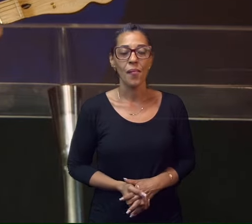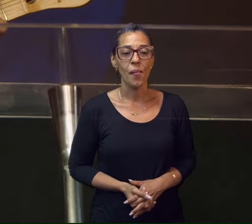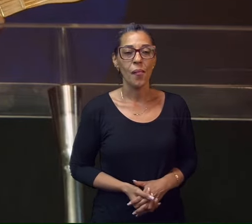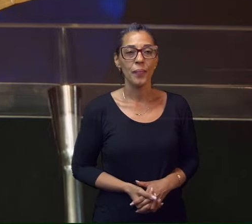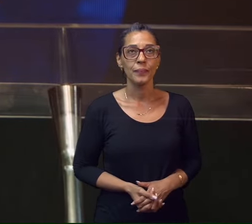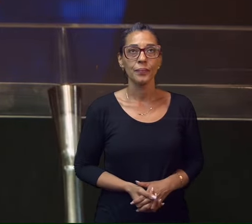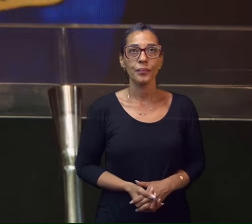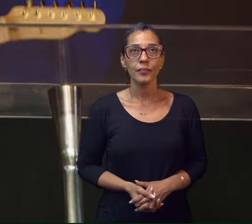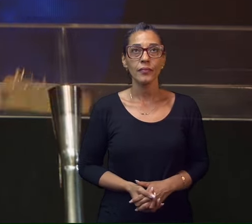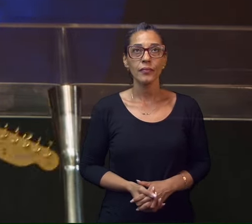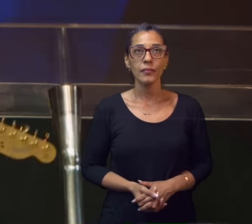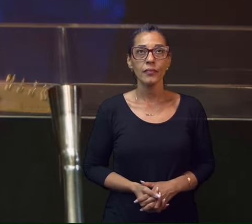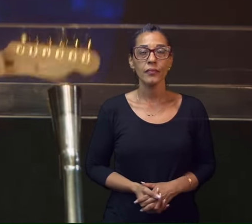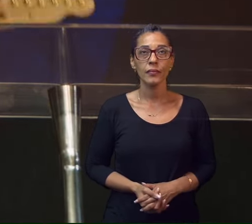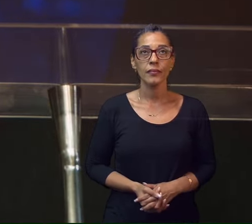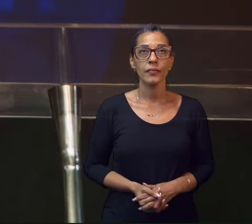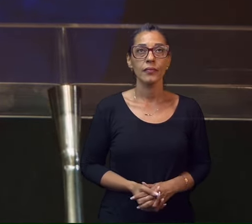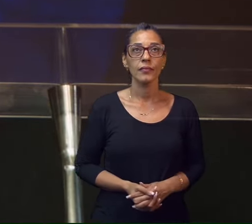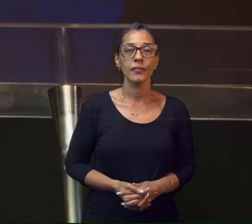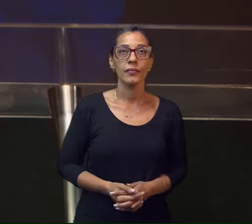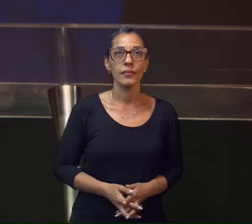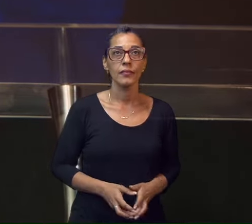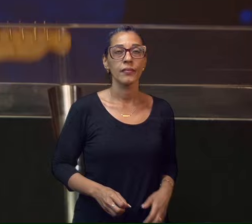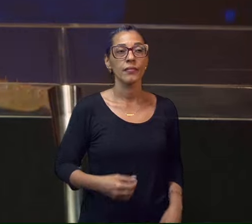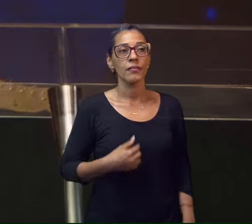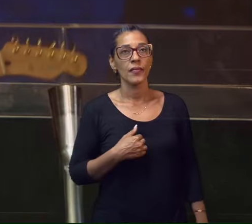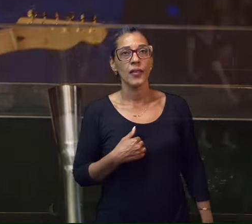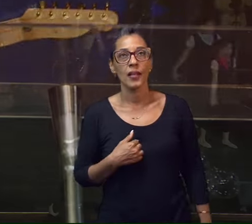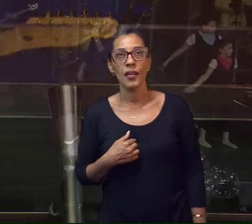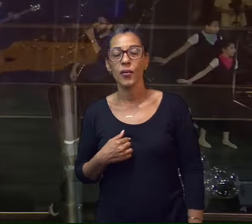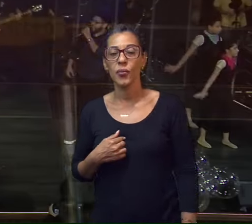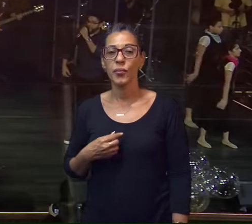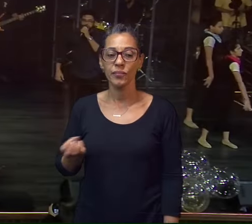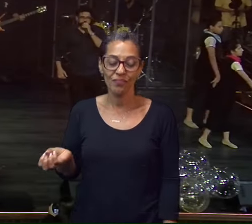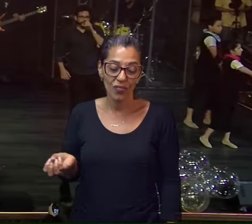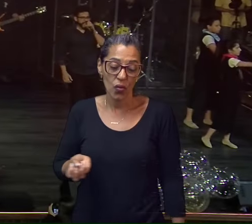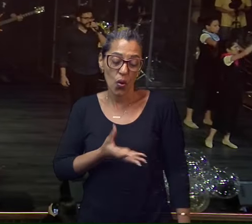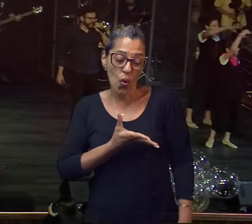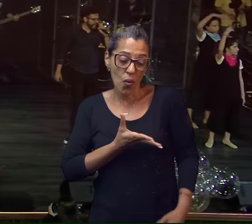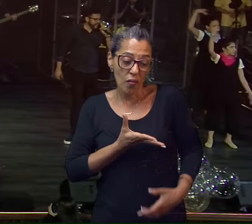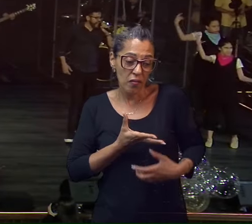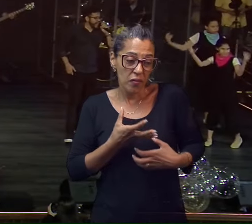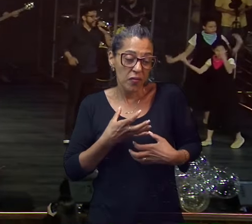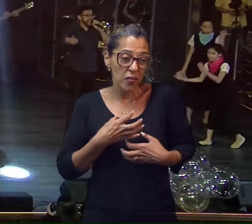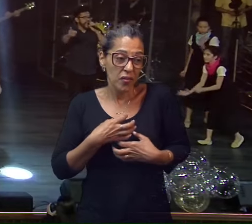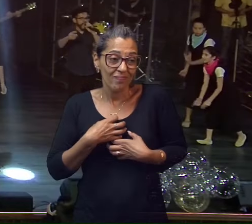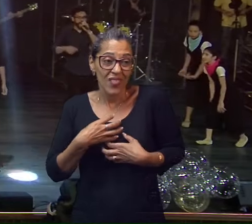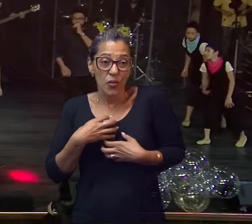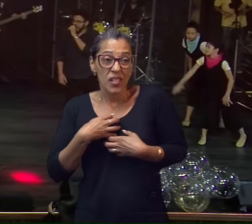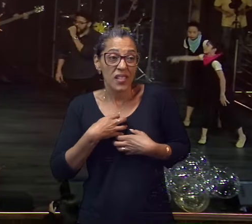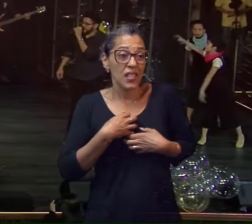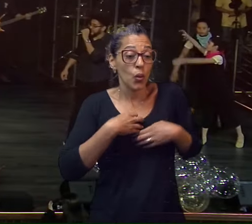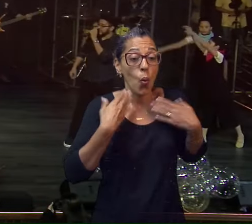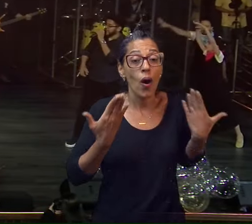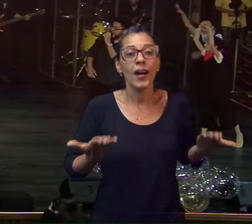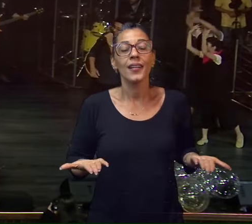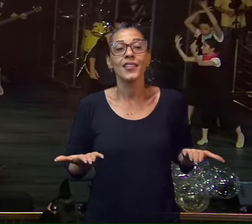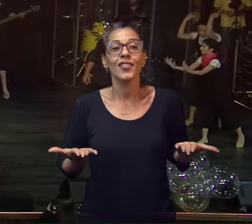algo novo sempre acontece quando eu começo a chorar